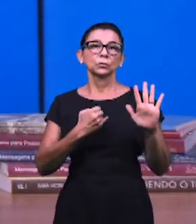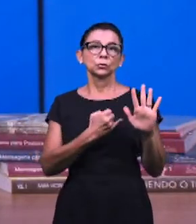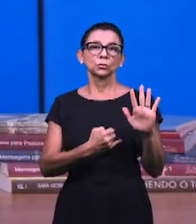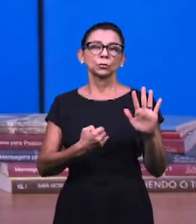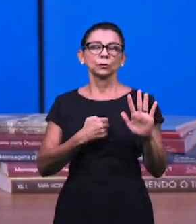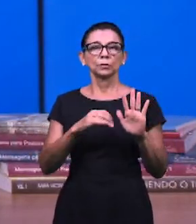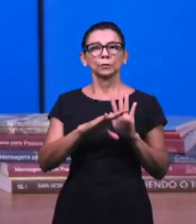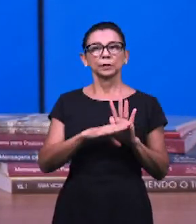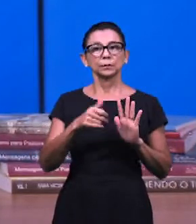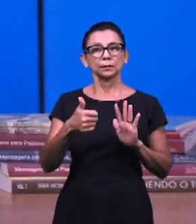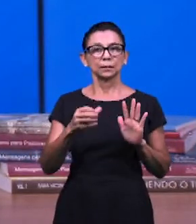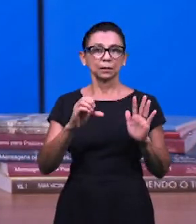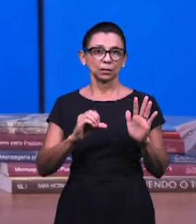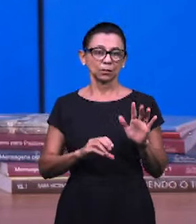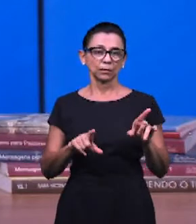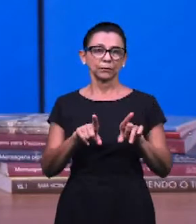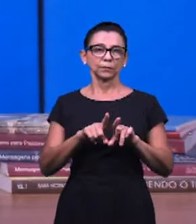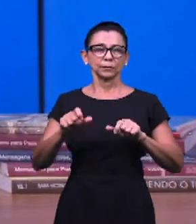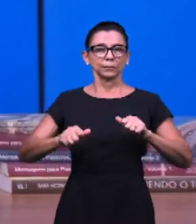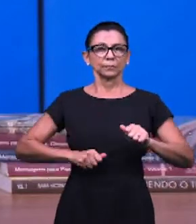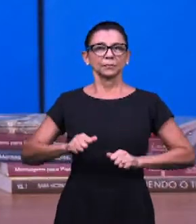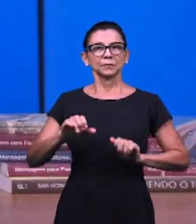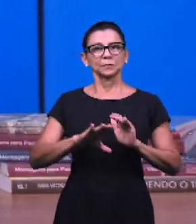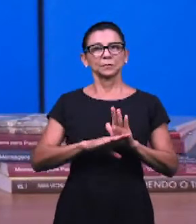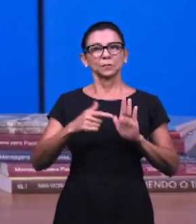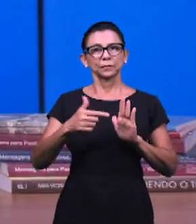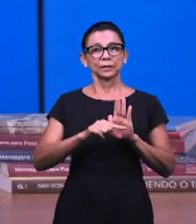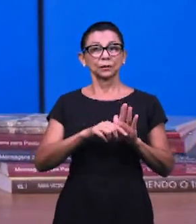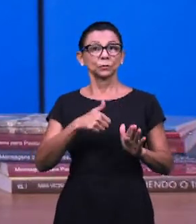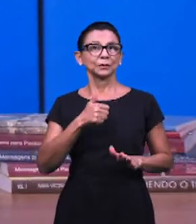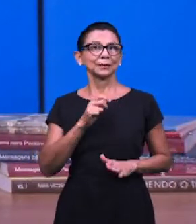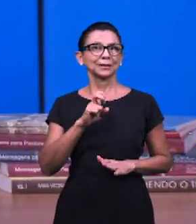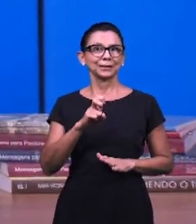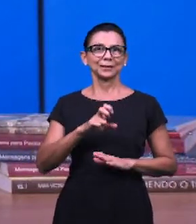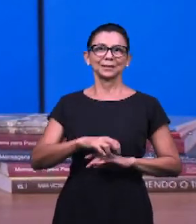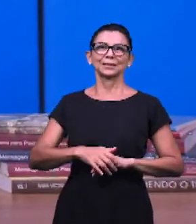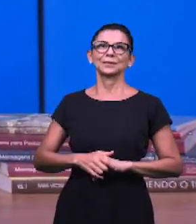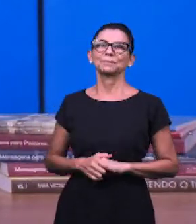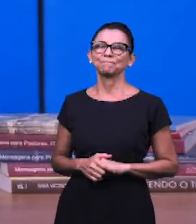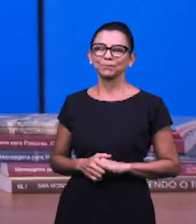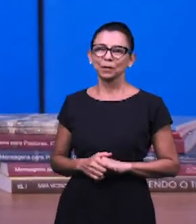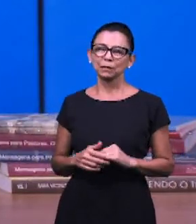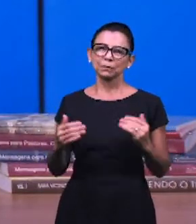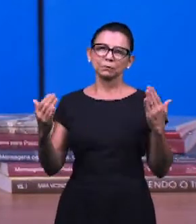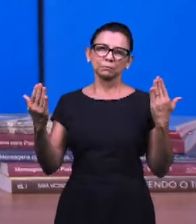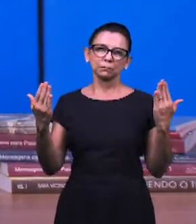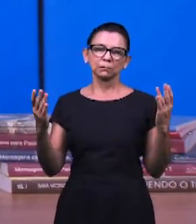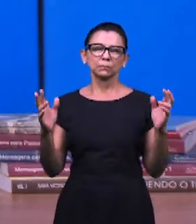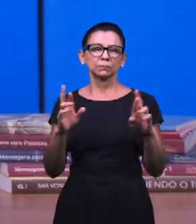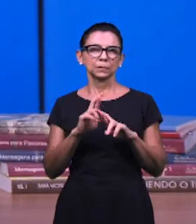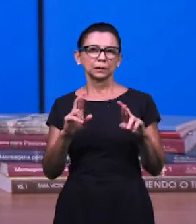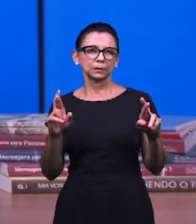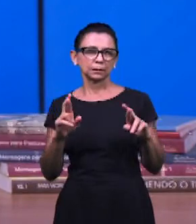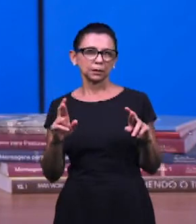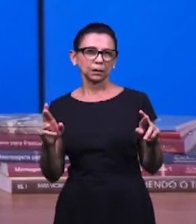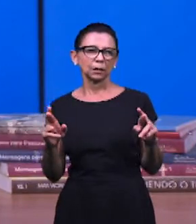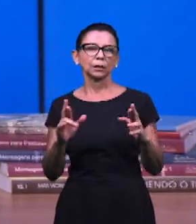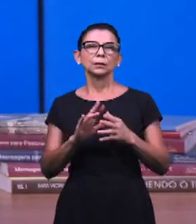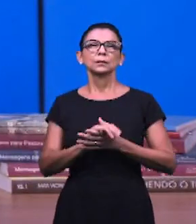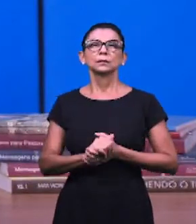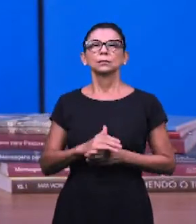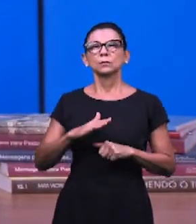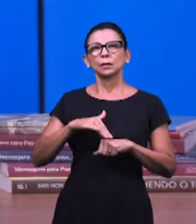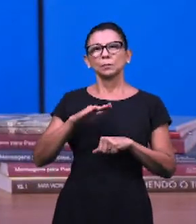capítulo 19 e também em Atos capítulo 2, versículo 15, de maneira que nós teremos hoje aqui uma